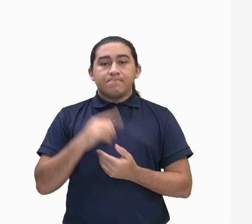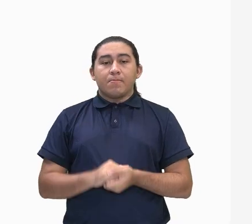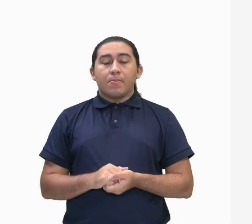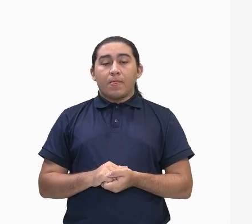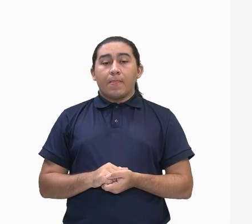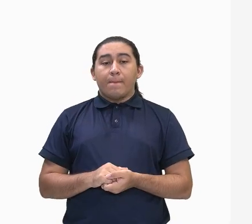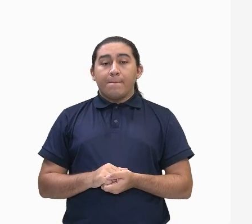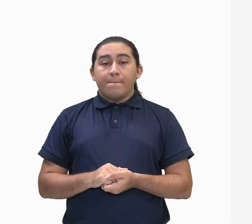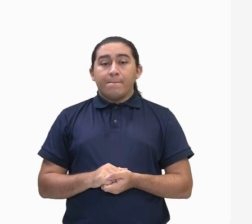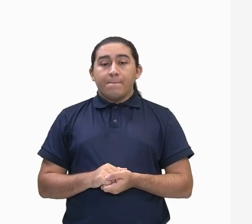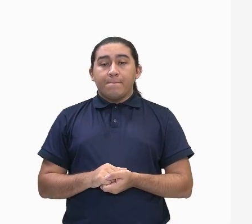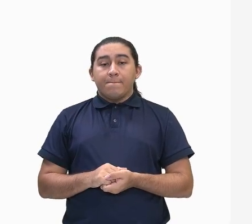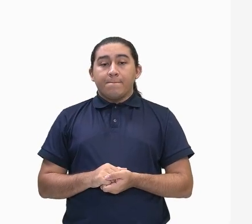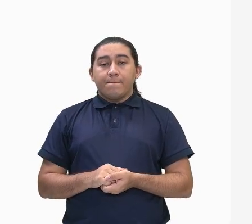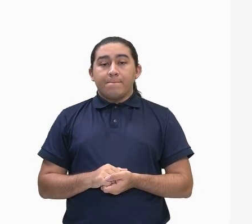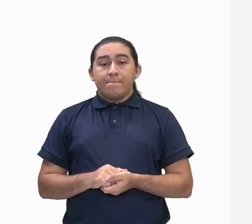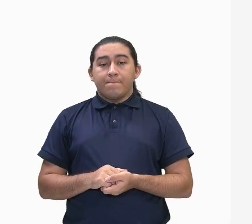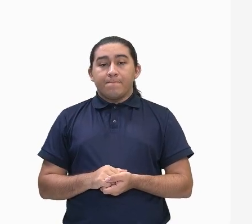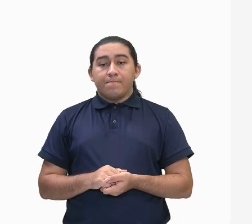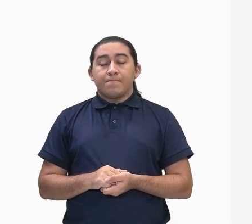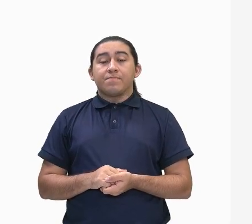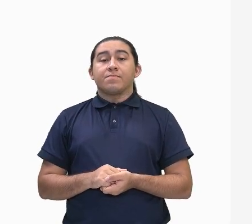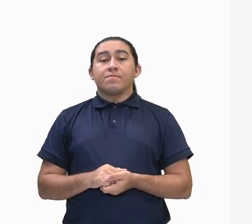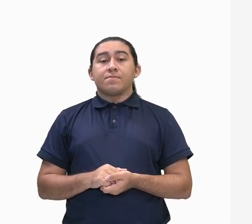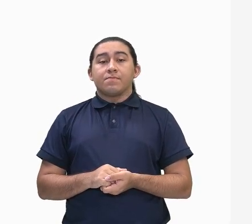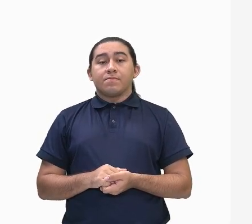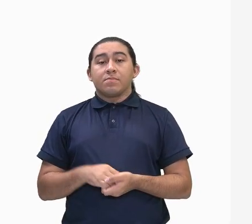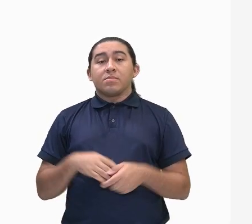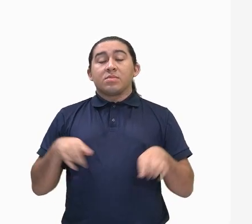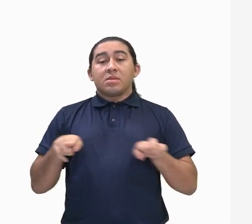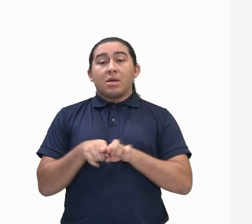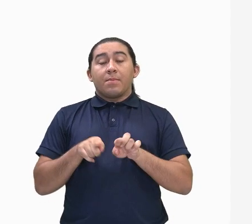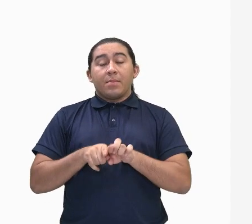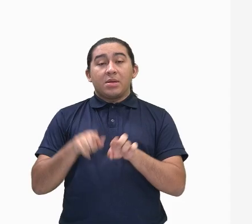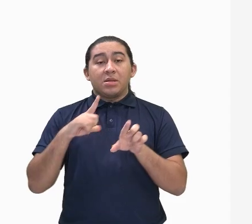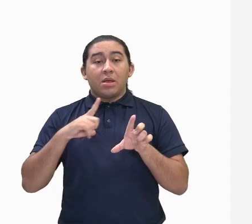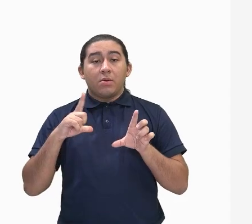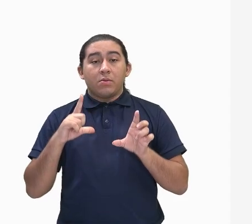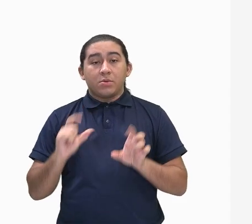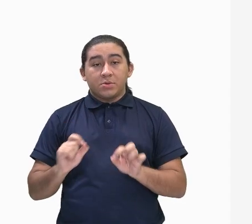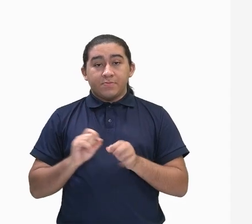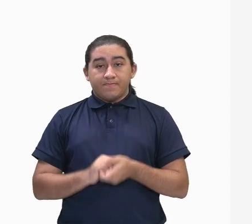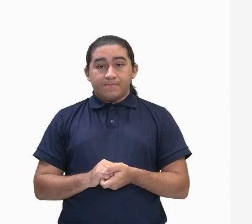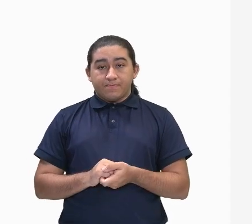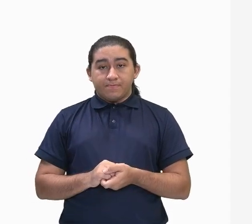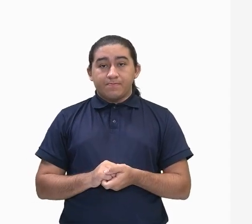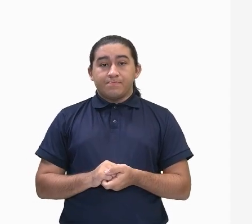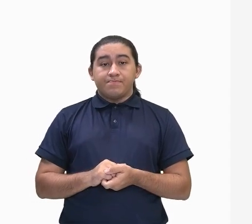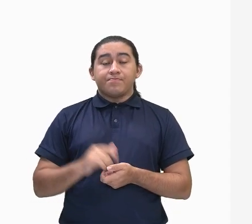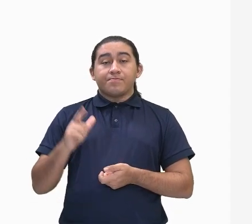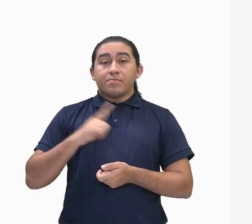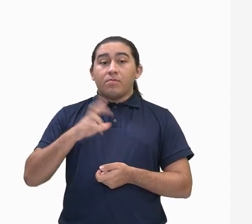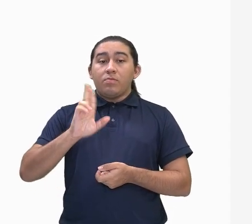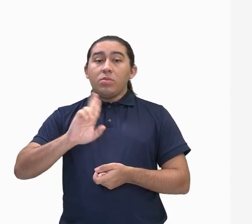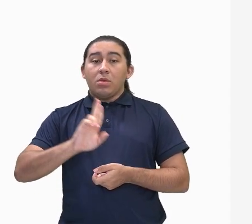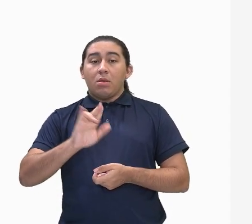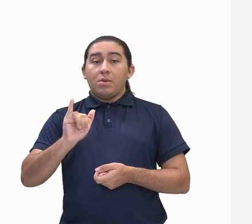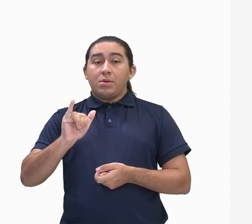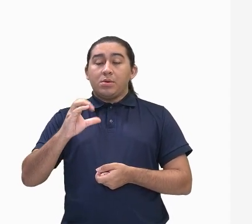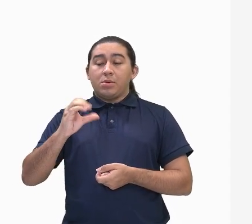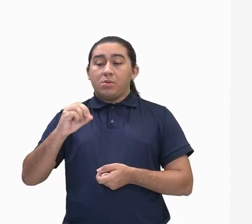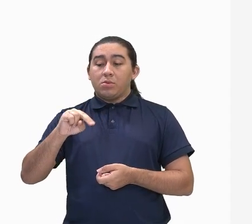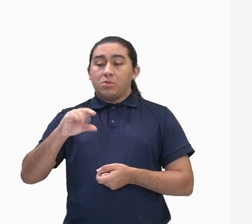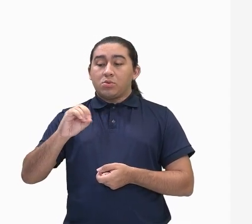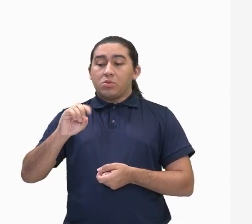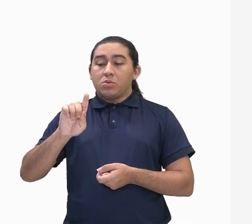tem também, ainda nas fontes históricas materiais, aquelas fontes que chamamos de fontes iconográficas, que são